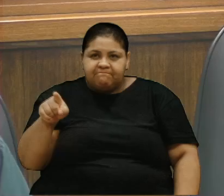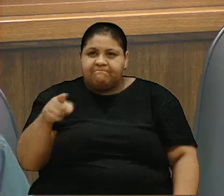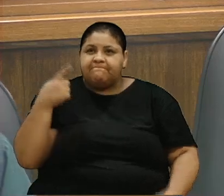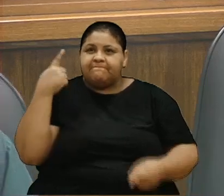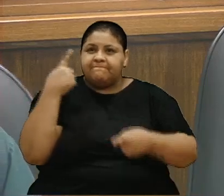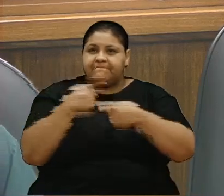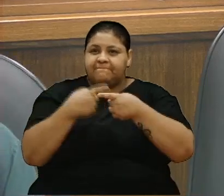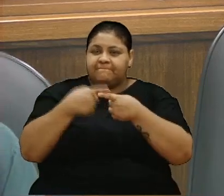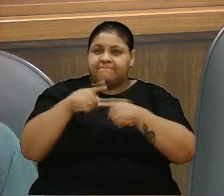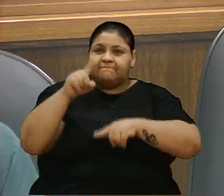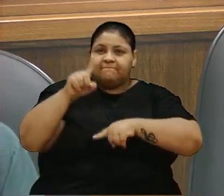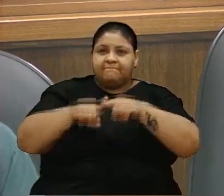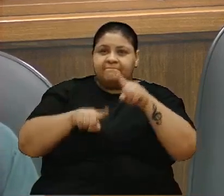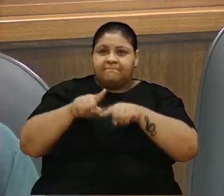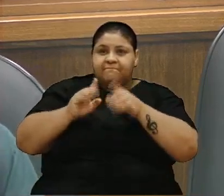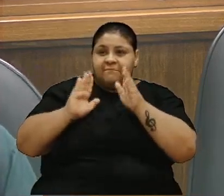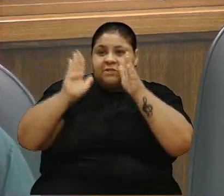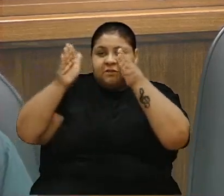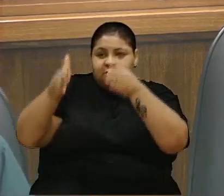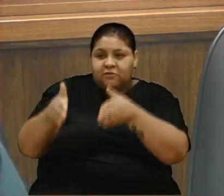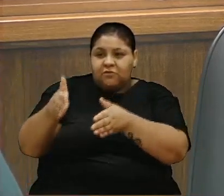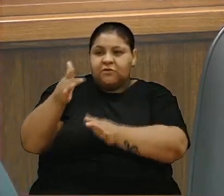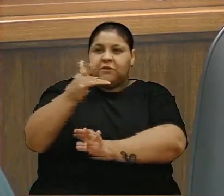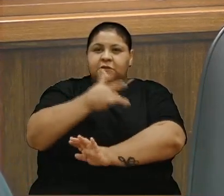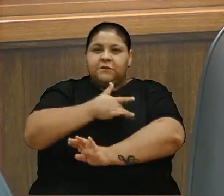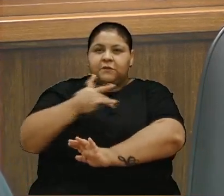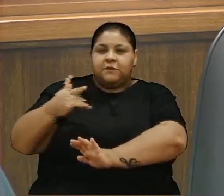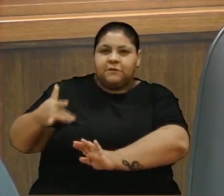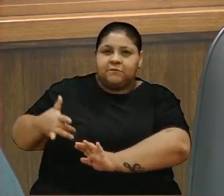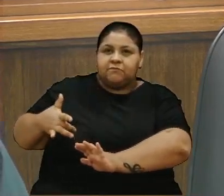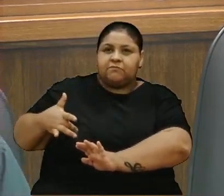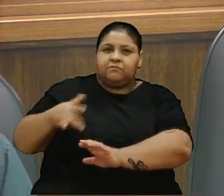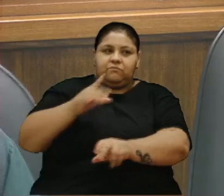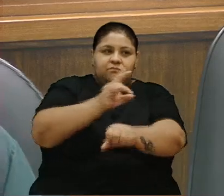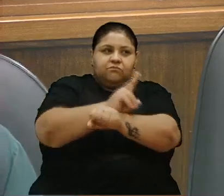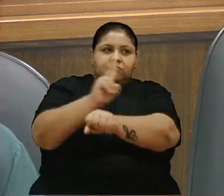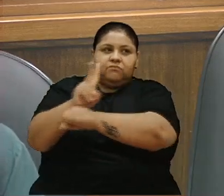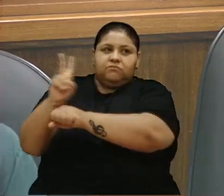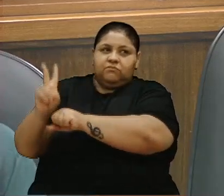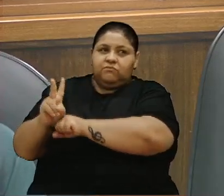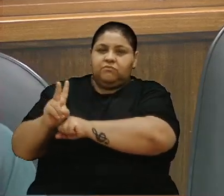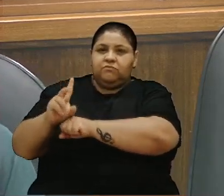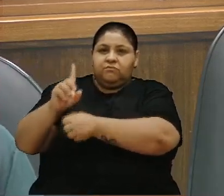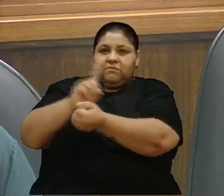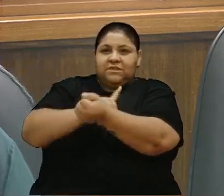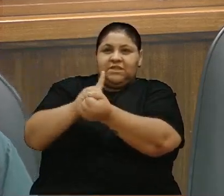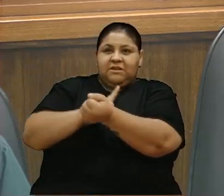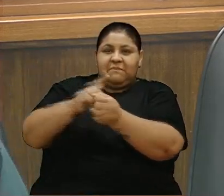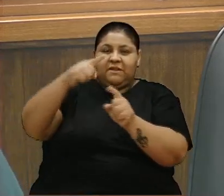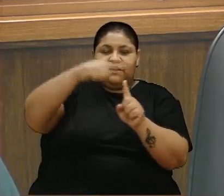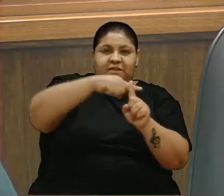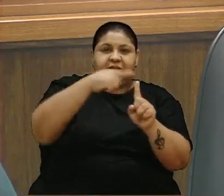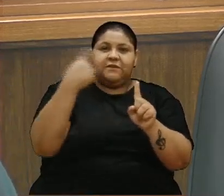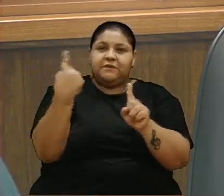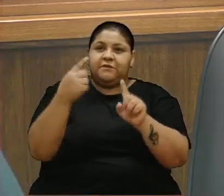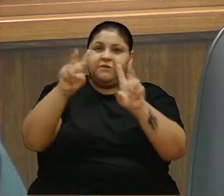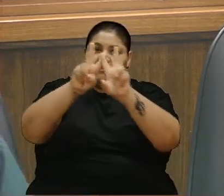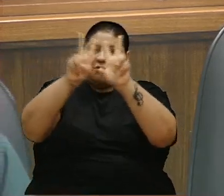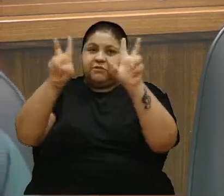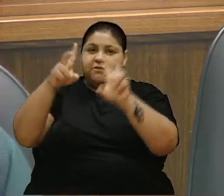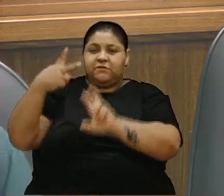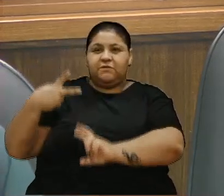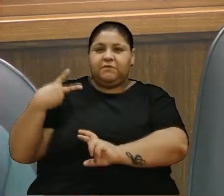as atividades voltadas para a questão da saúde, da prevenção, da diabetes tipo 1, que era uma pauta a qual o